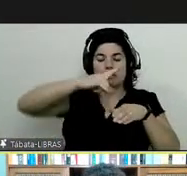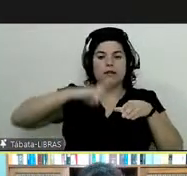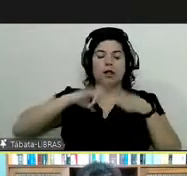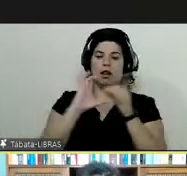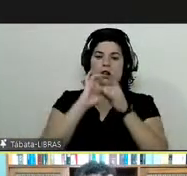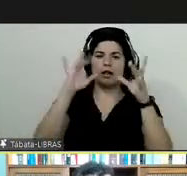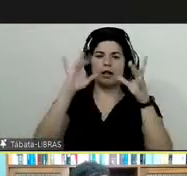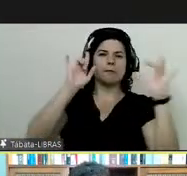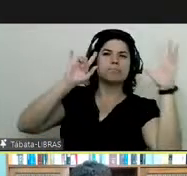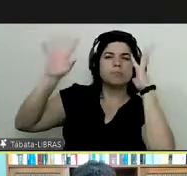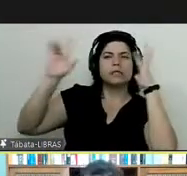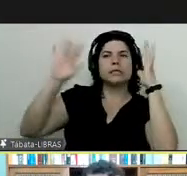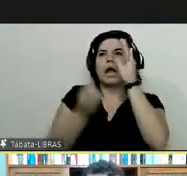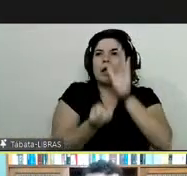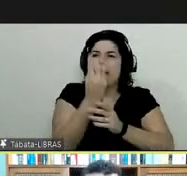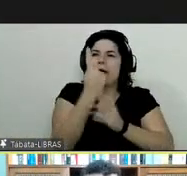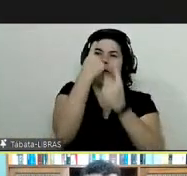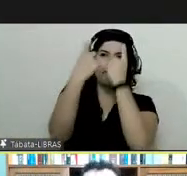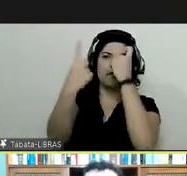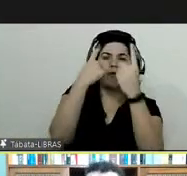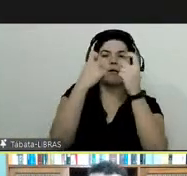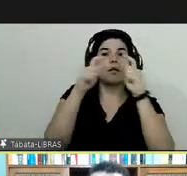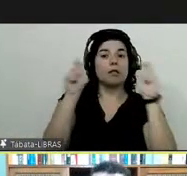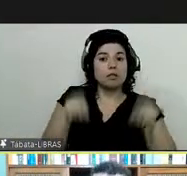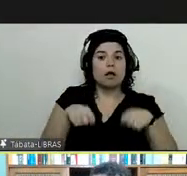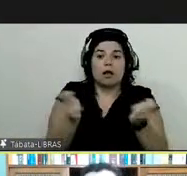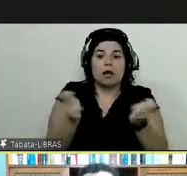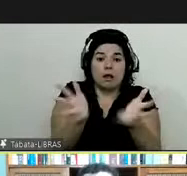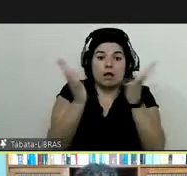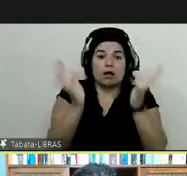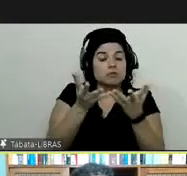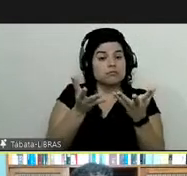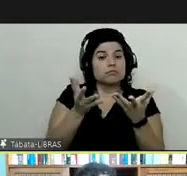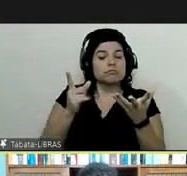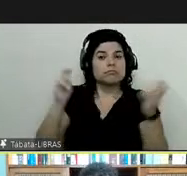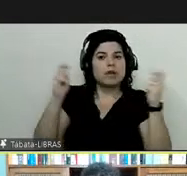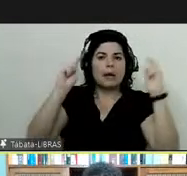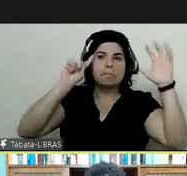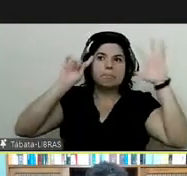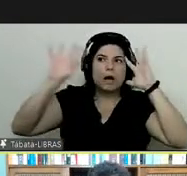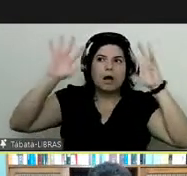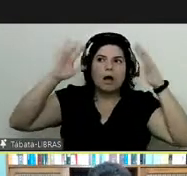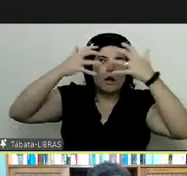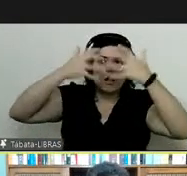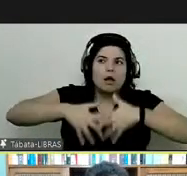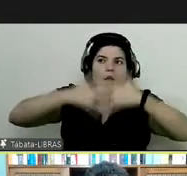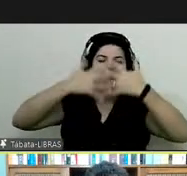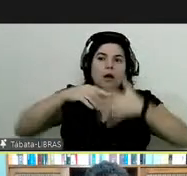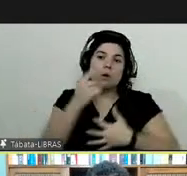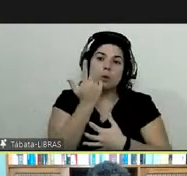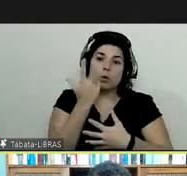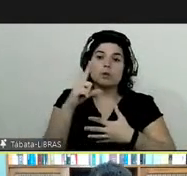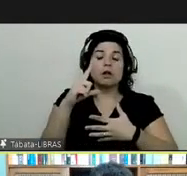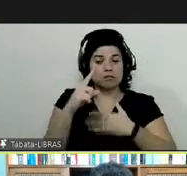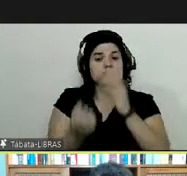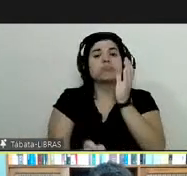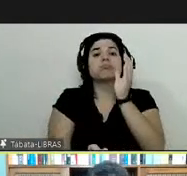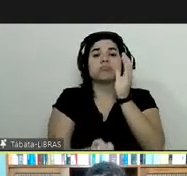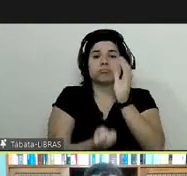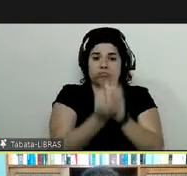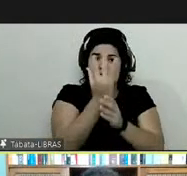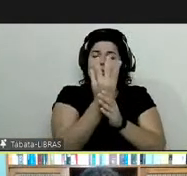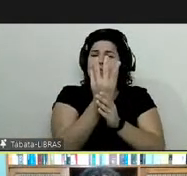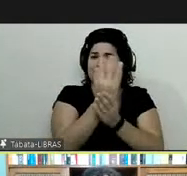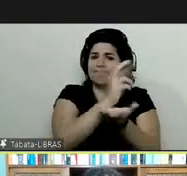liberdade do pensamento dentro de um ambiente de incentivo a uma certa racionalidade científica vamos dizer assim pois se criando